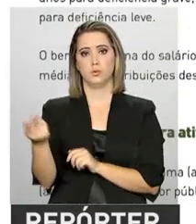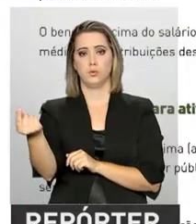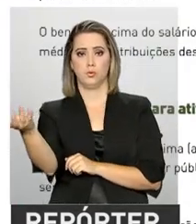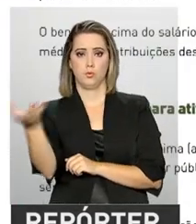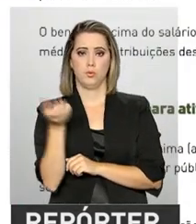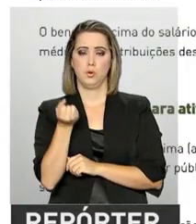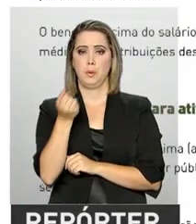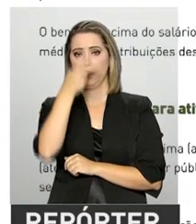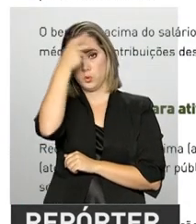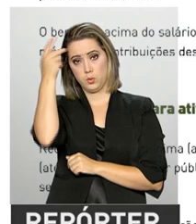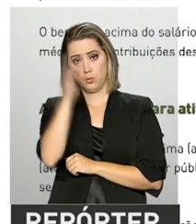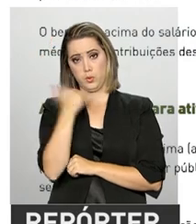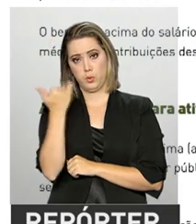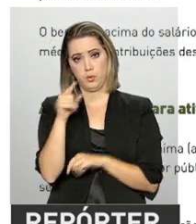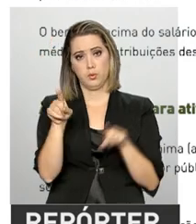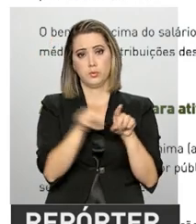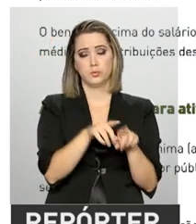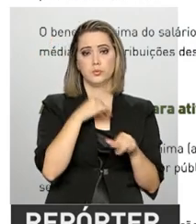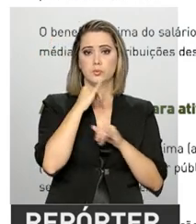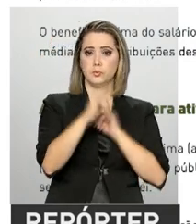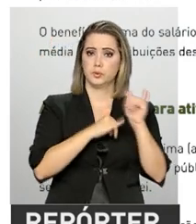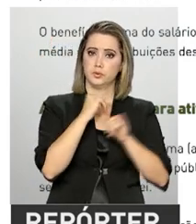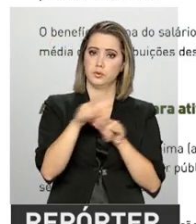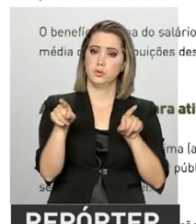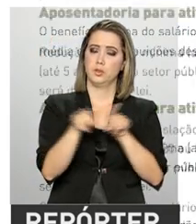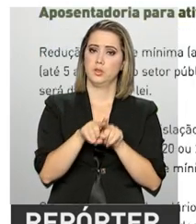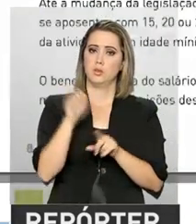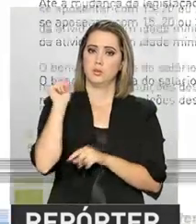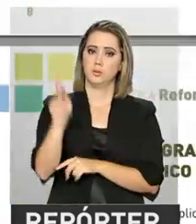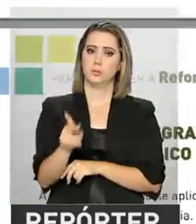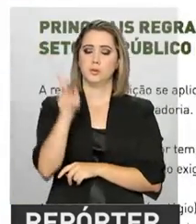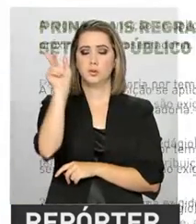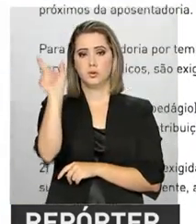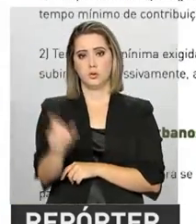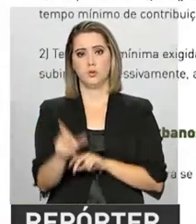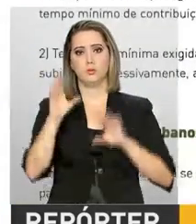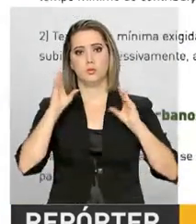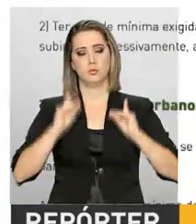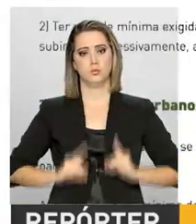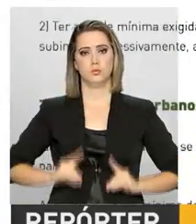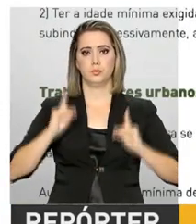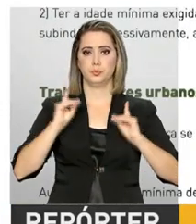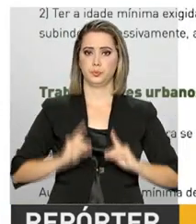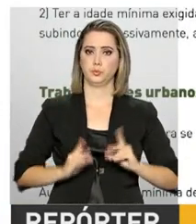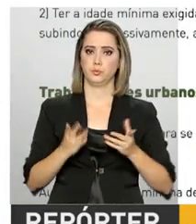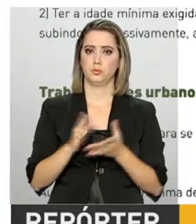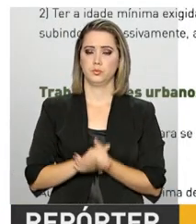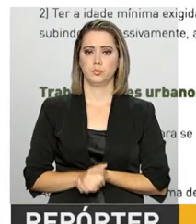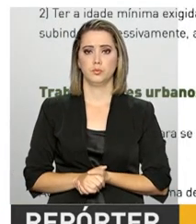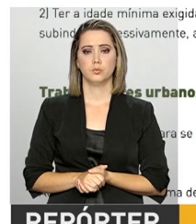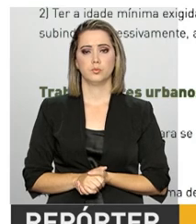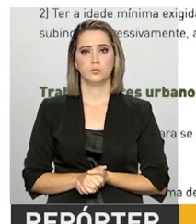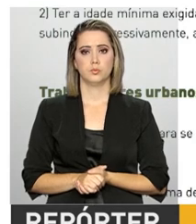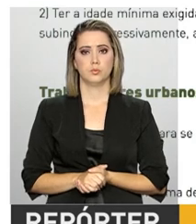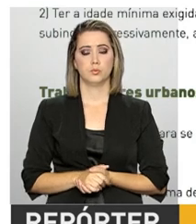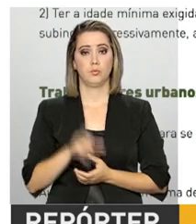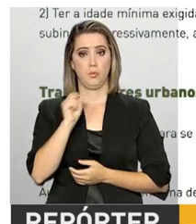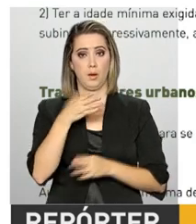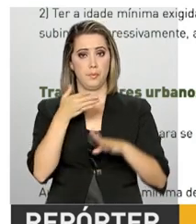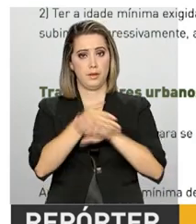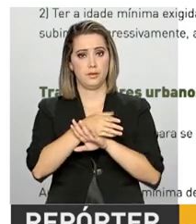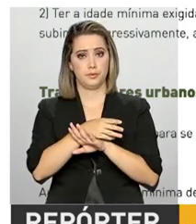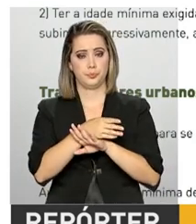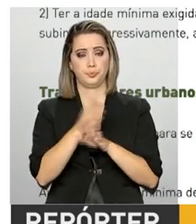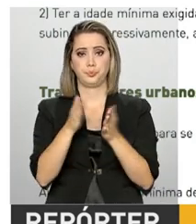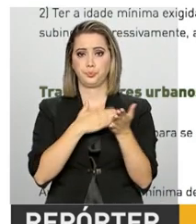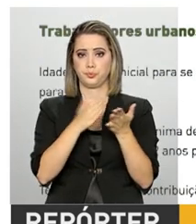na pensão por morte e traz informações sobre a aposentadoria de pessoas com deficiência para acessar a